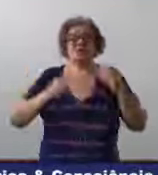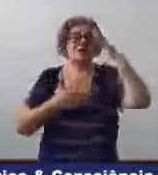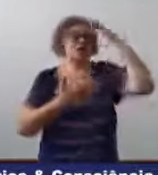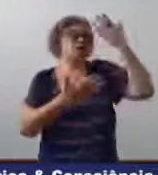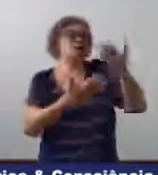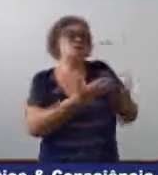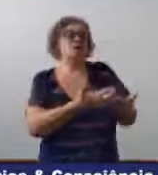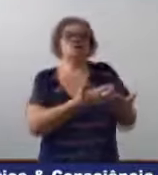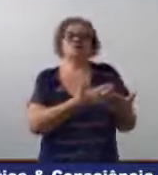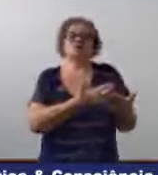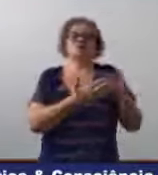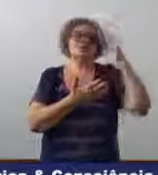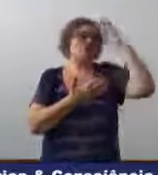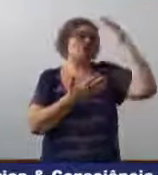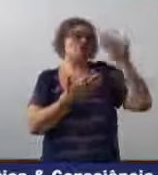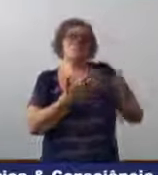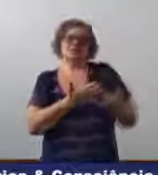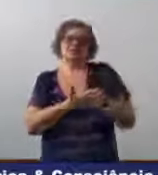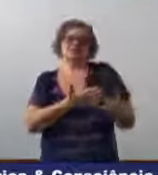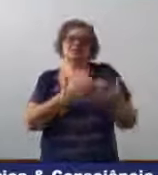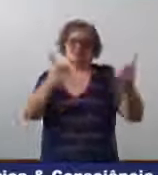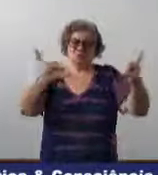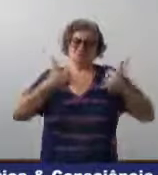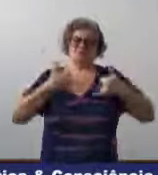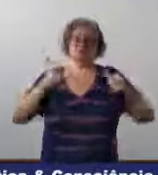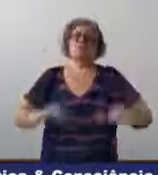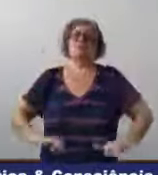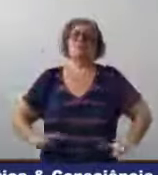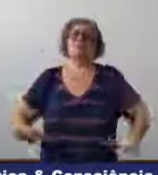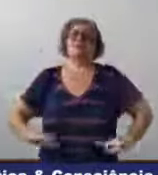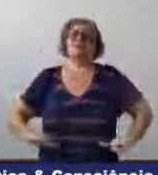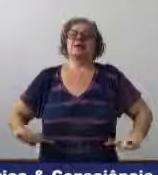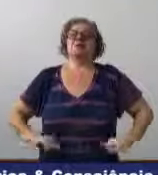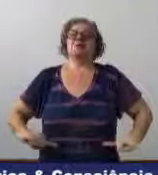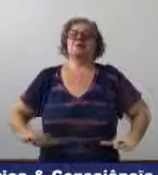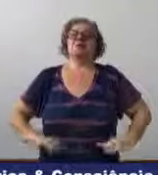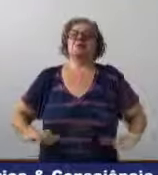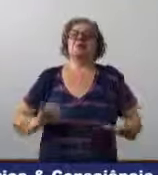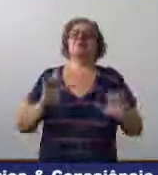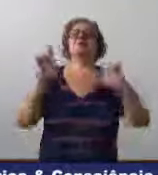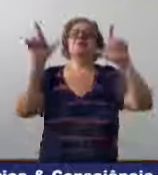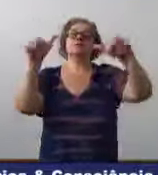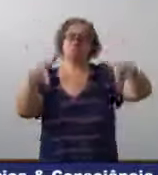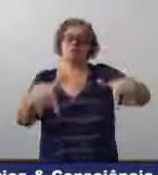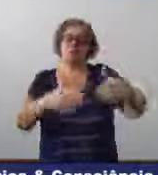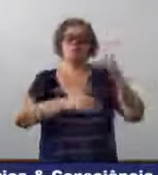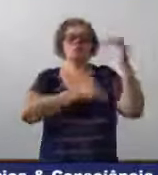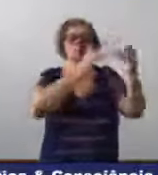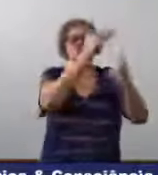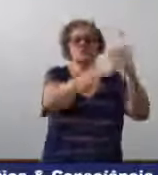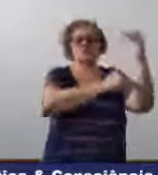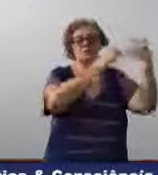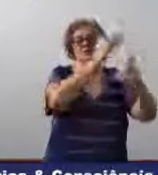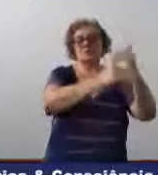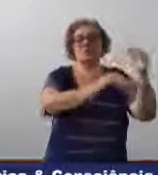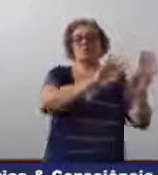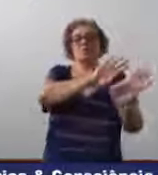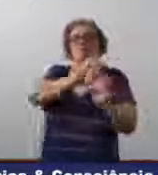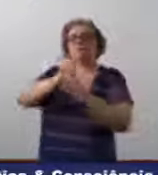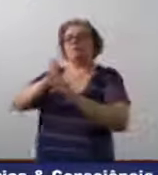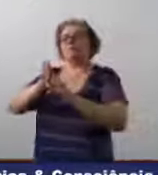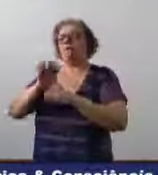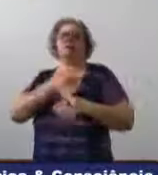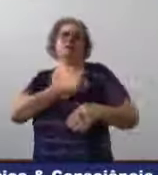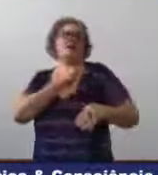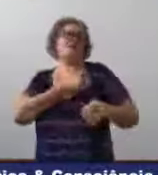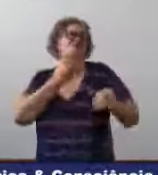Acreditarmos que estamos destinados para sofrer. Acreditarmos que depois de um certo período nossa vida vai se transformar